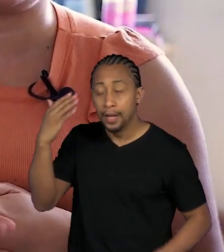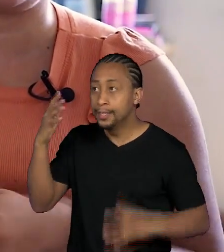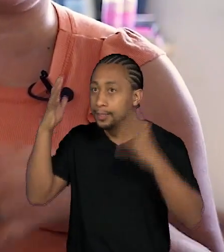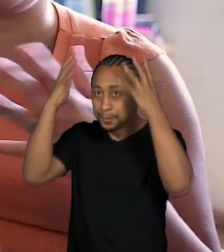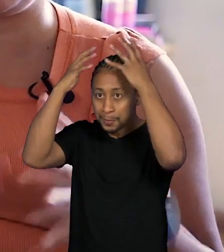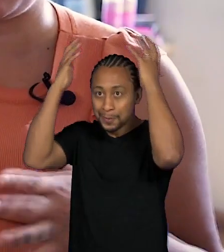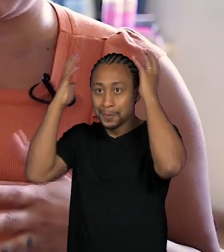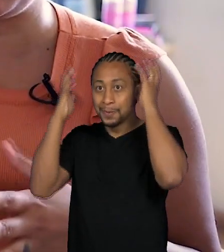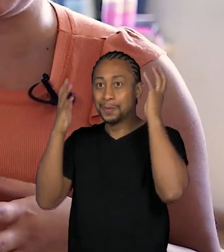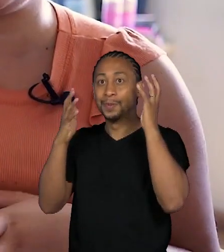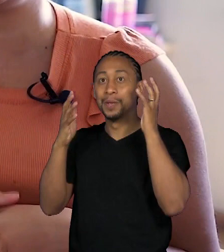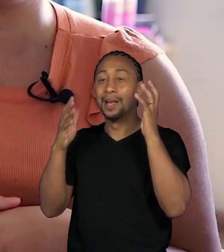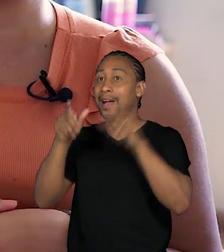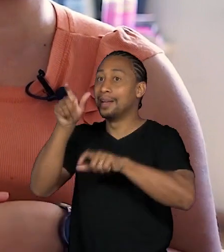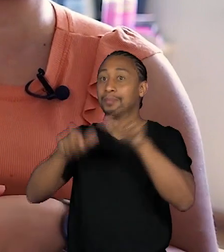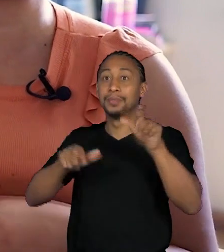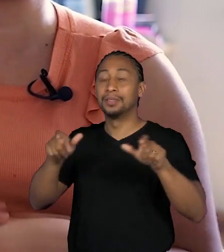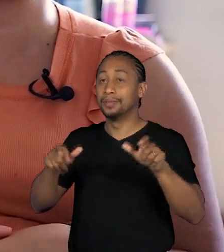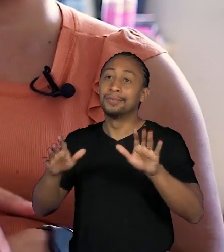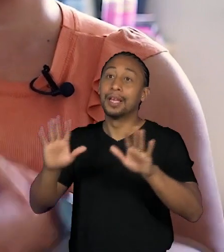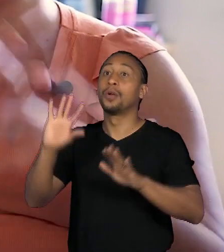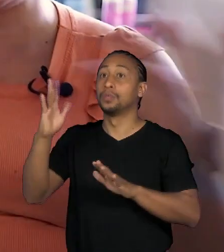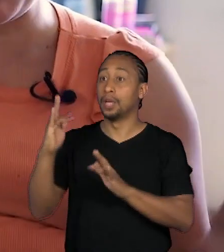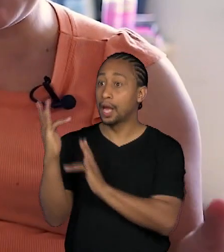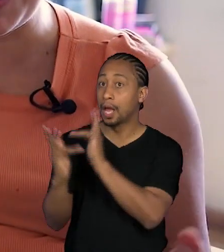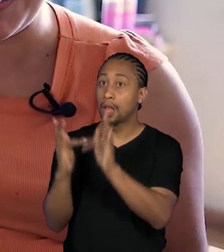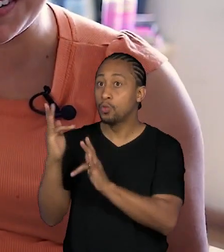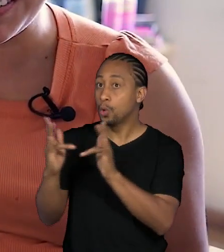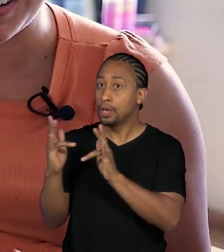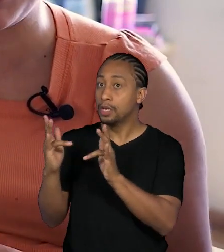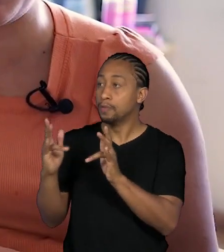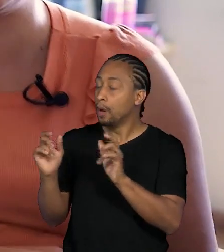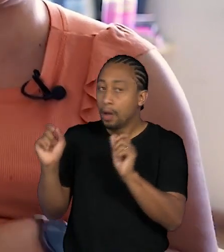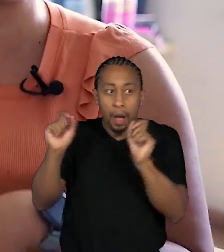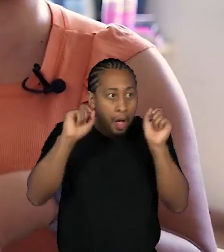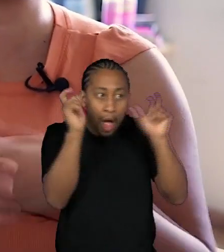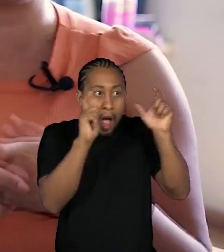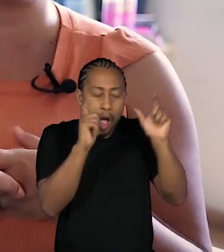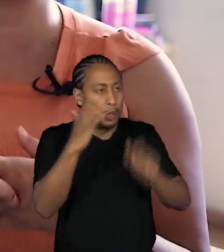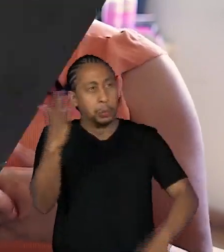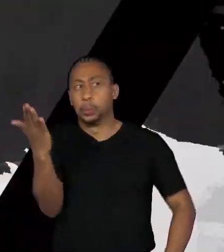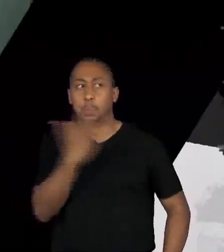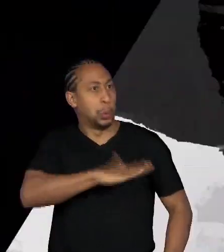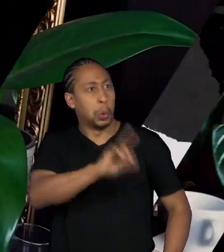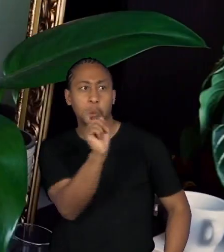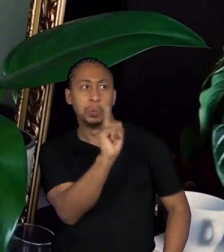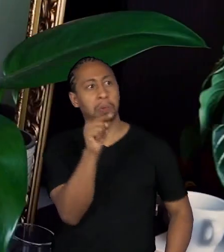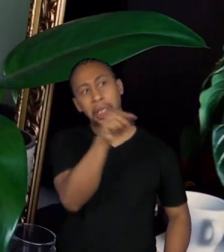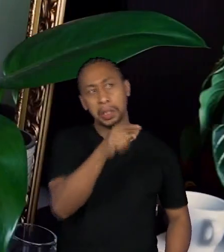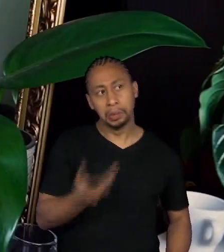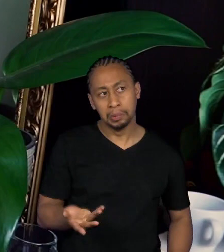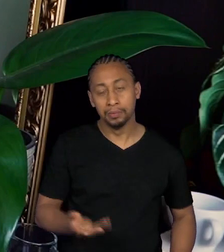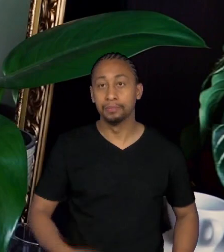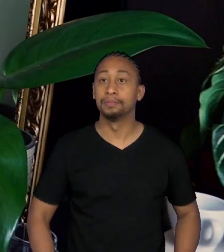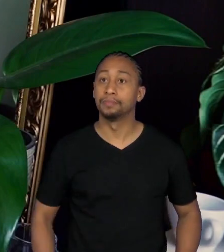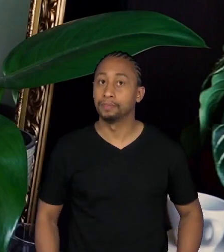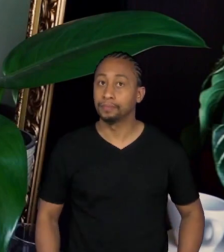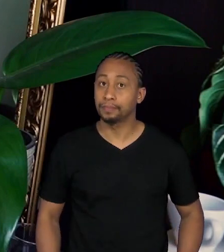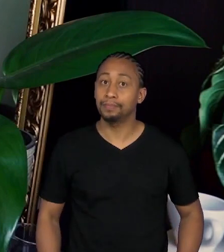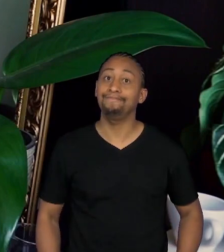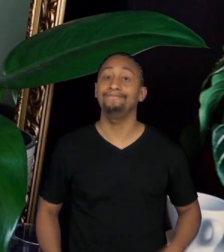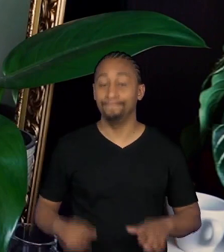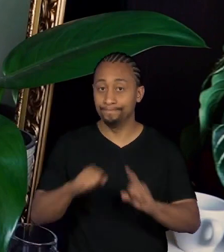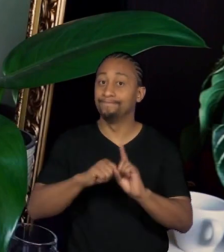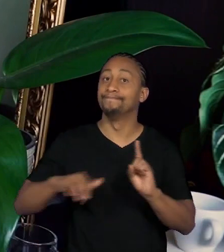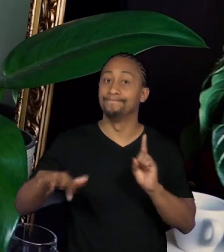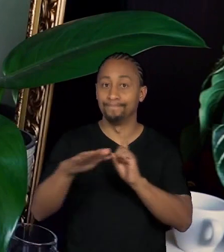eu era noiva de uma pessoa e essa pessoa detestou meu cabelo natural, meu cabelo curto. O que a sociedade negra tem